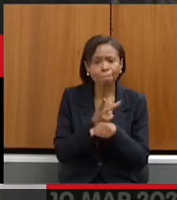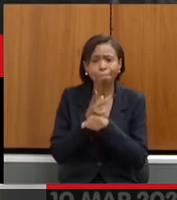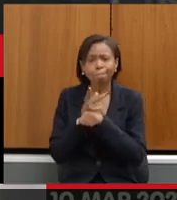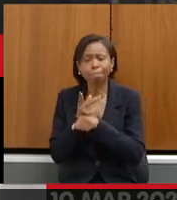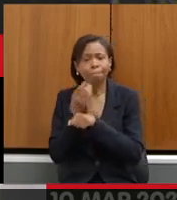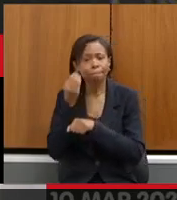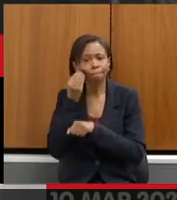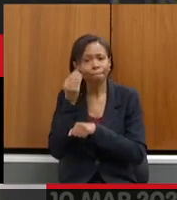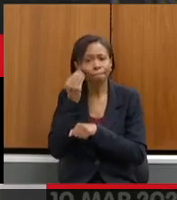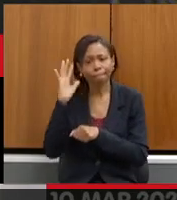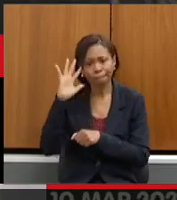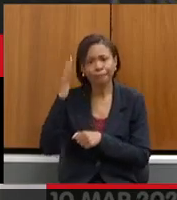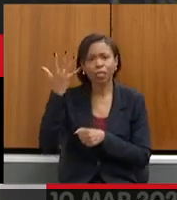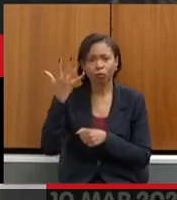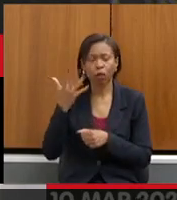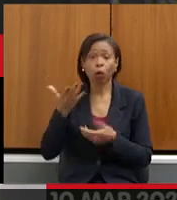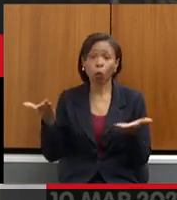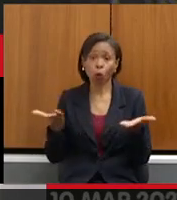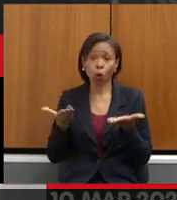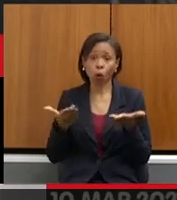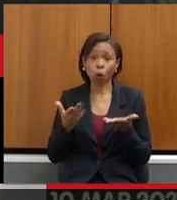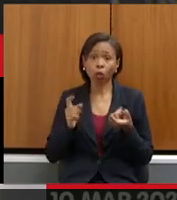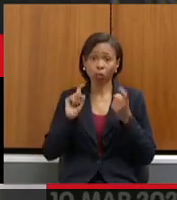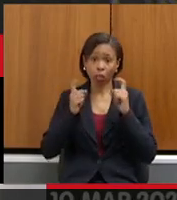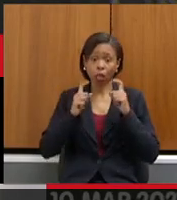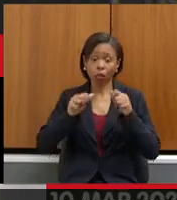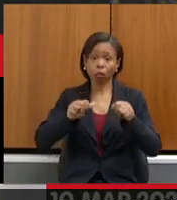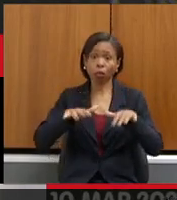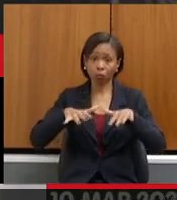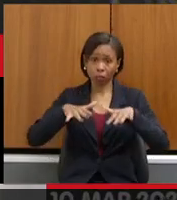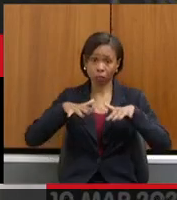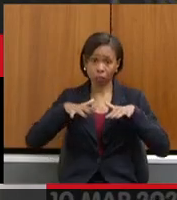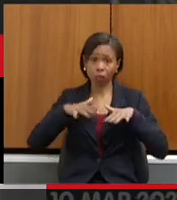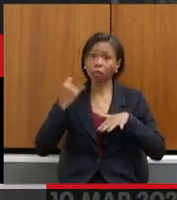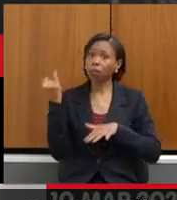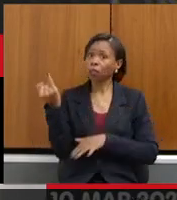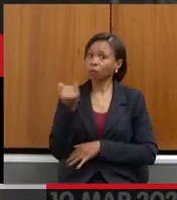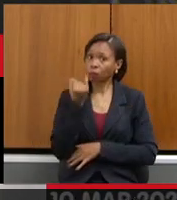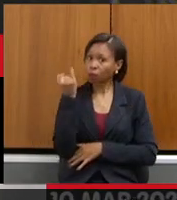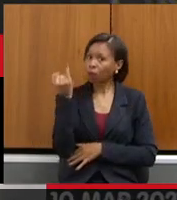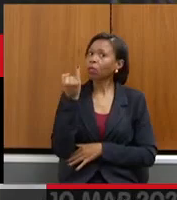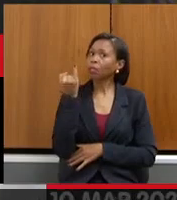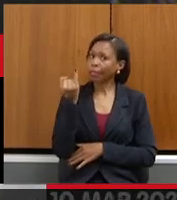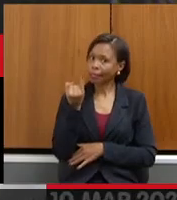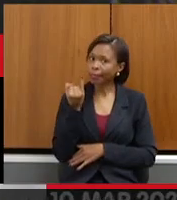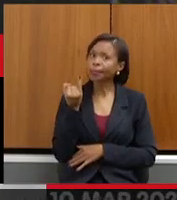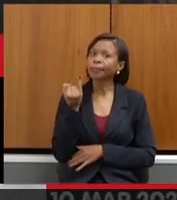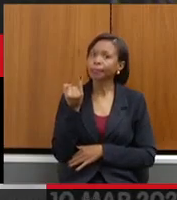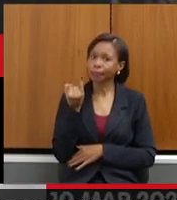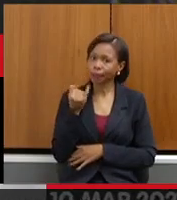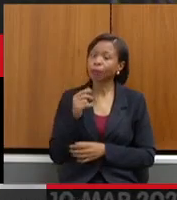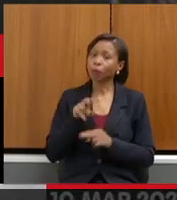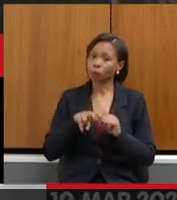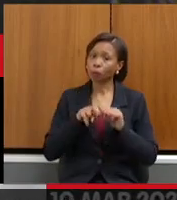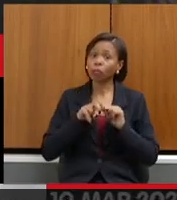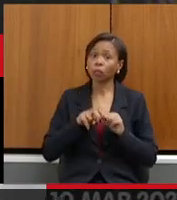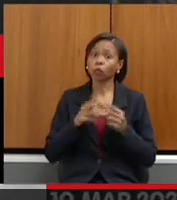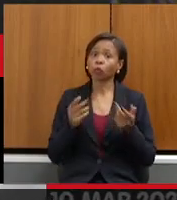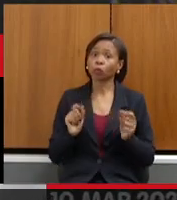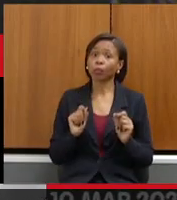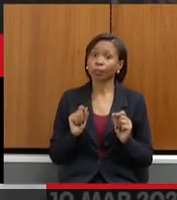audiência aqui nessa tarde essa reunião extraordinária ela é importante até mesmo nesse sentido